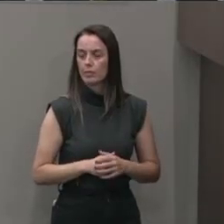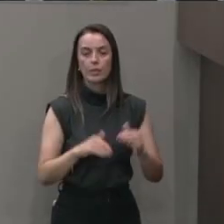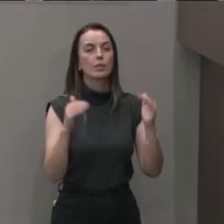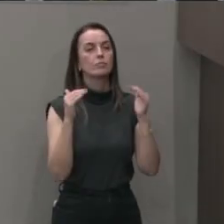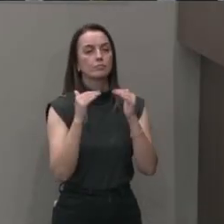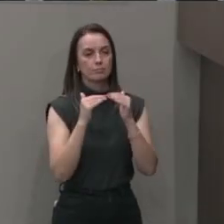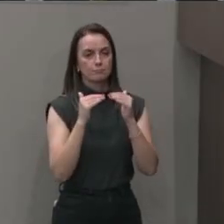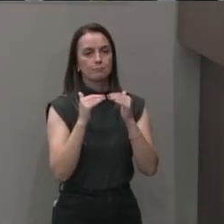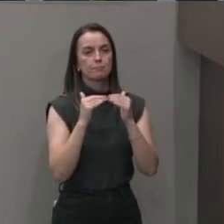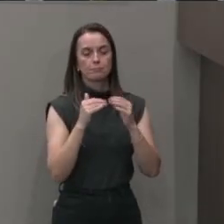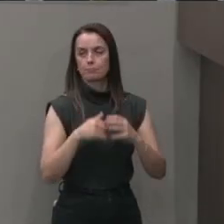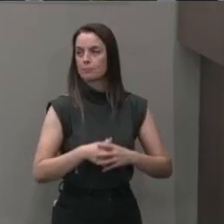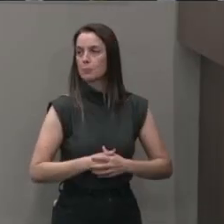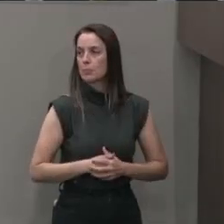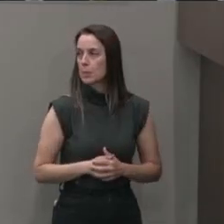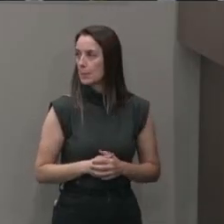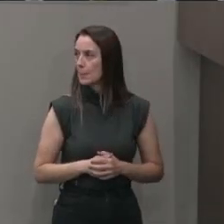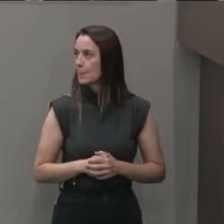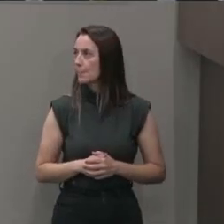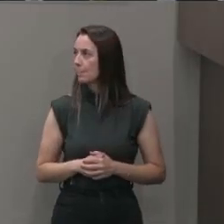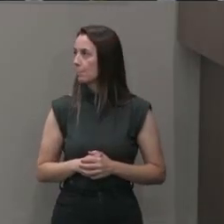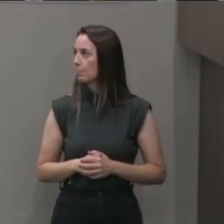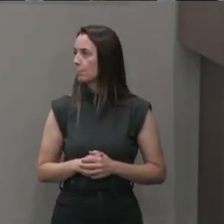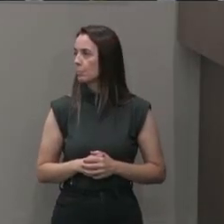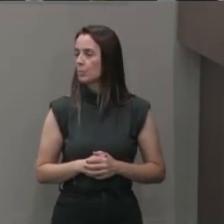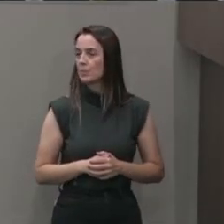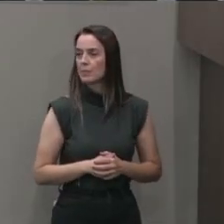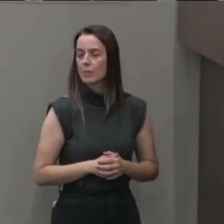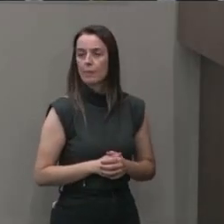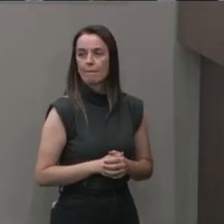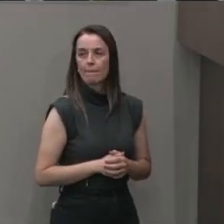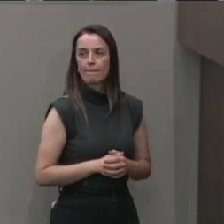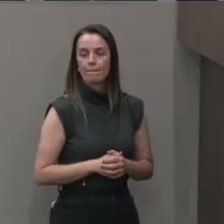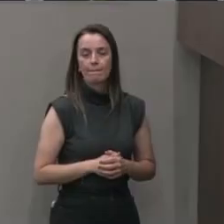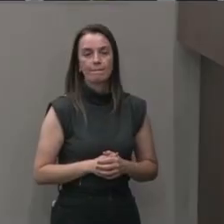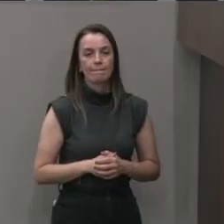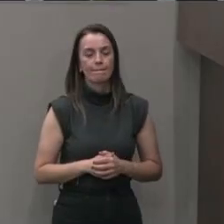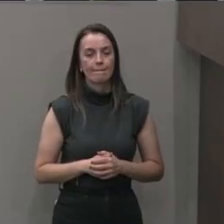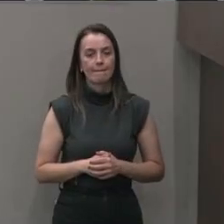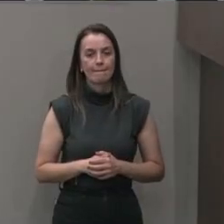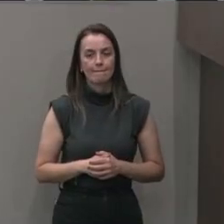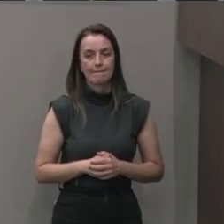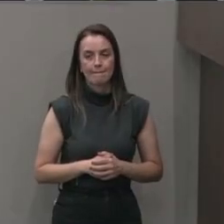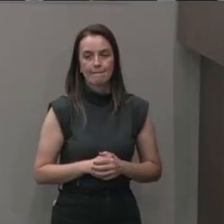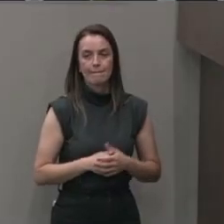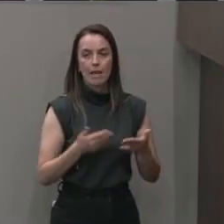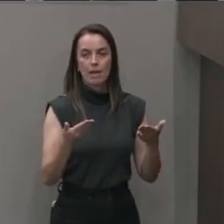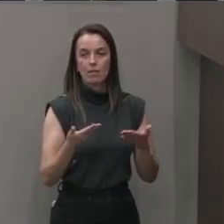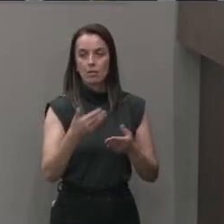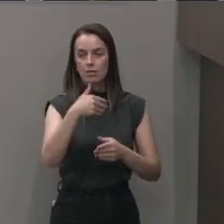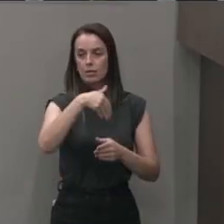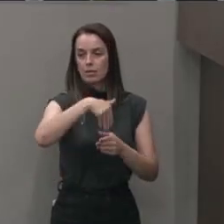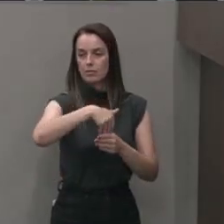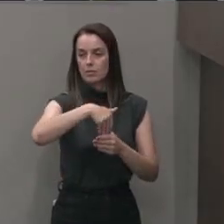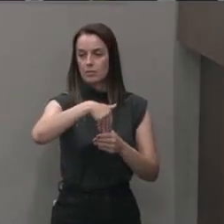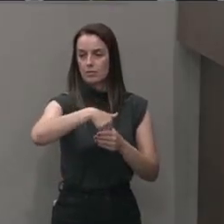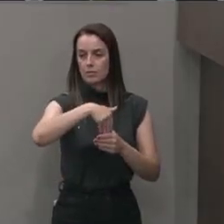Da vereador Luiz. Contemplada? Então vamos à votação.